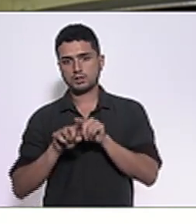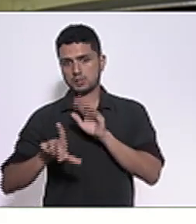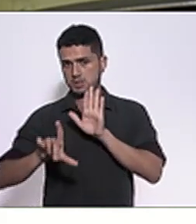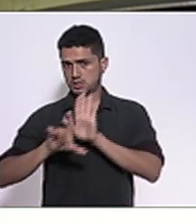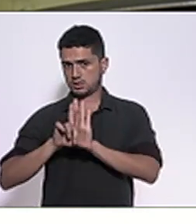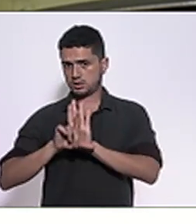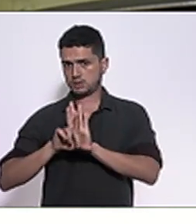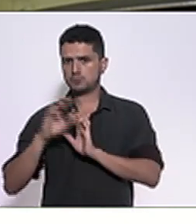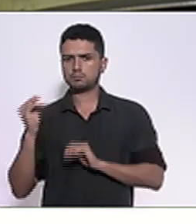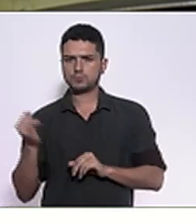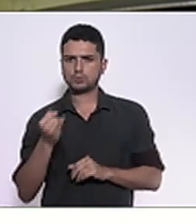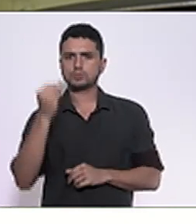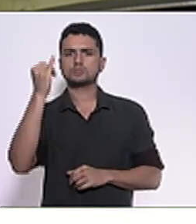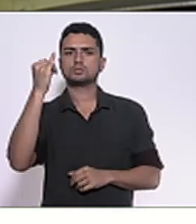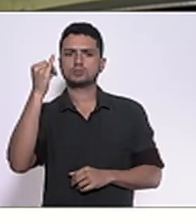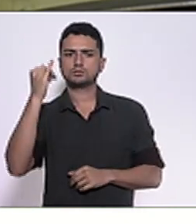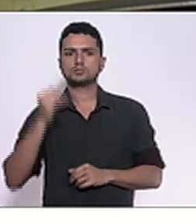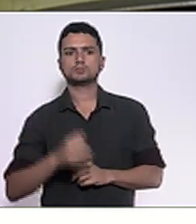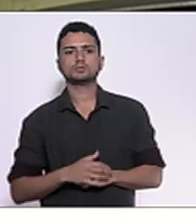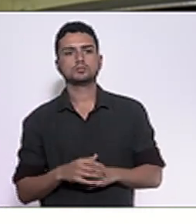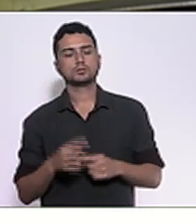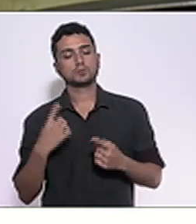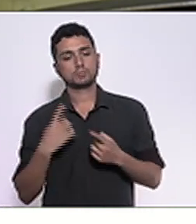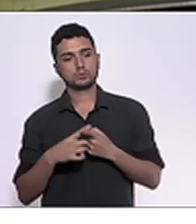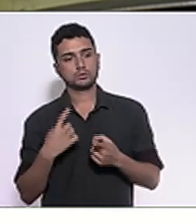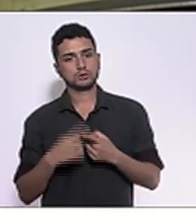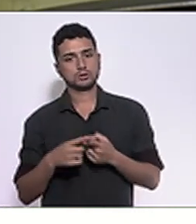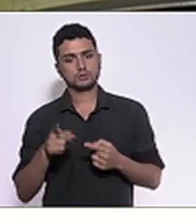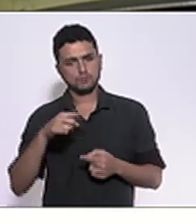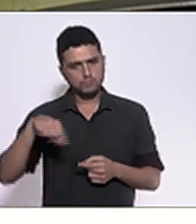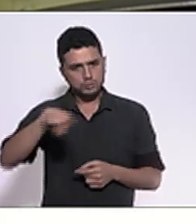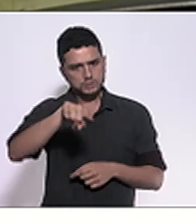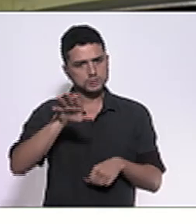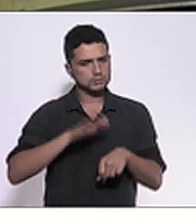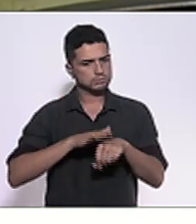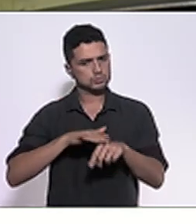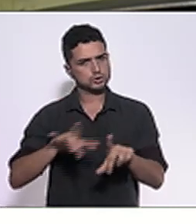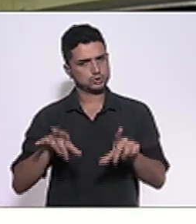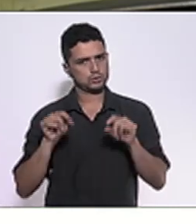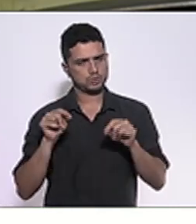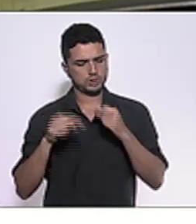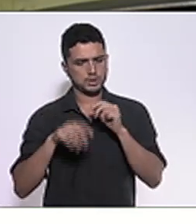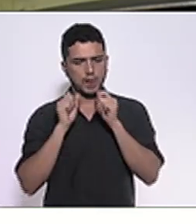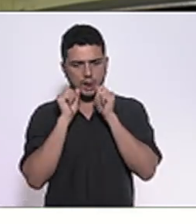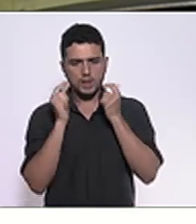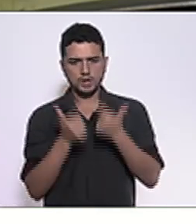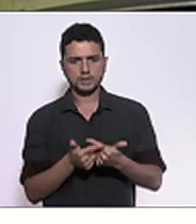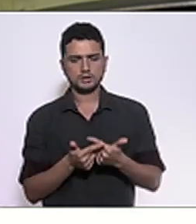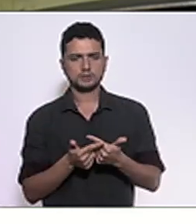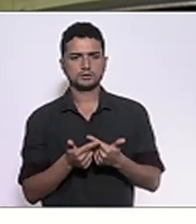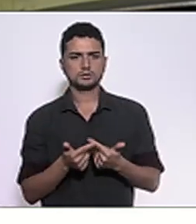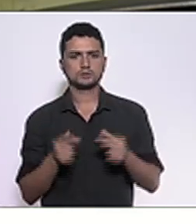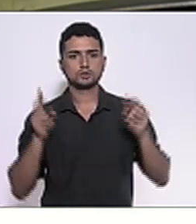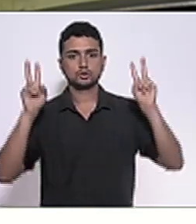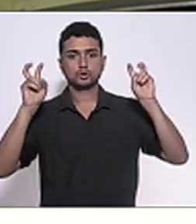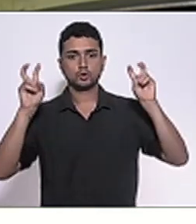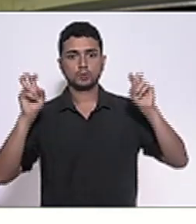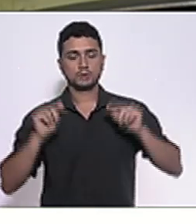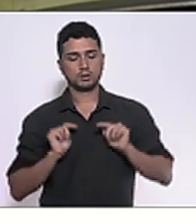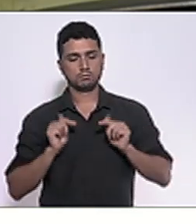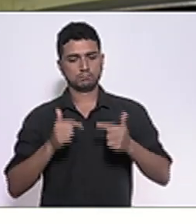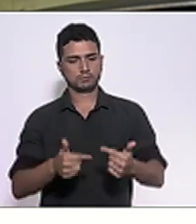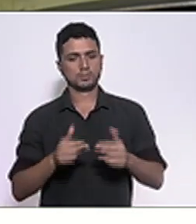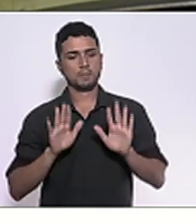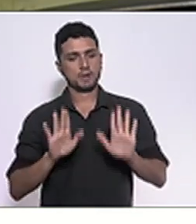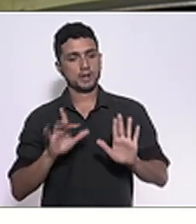discussão é muito importante, até porque vocês que vão decidir aqui nessa casa sobre essas medidas que podem ser. Agora, tem